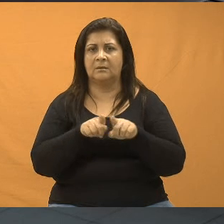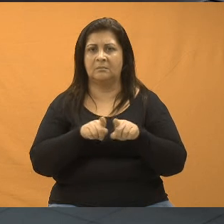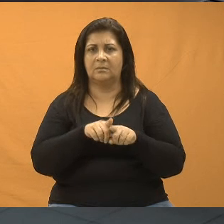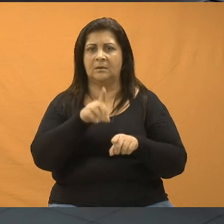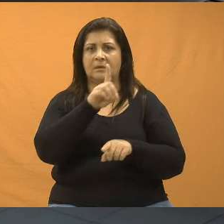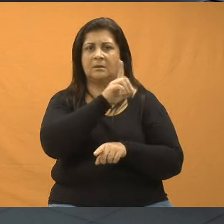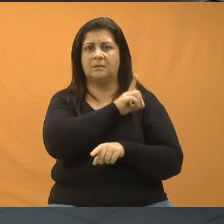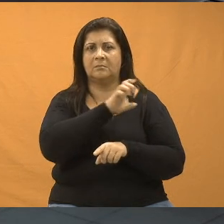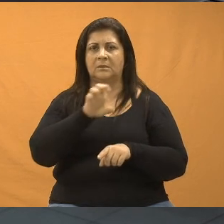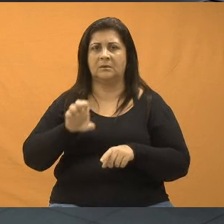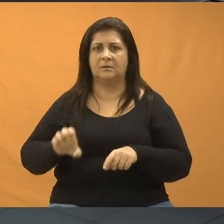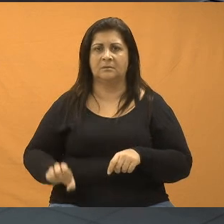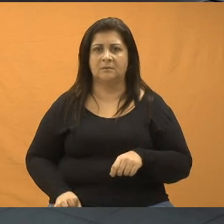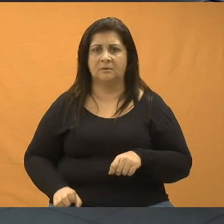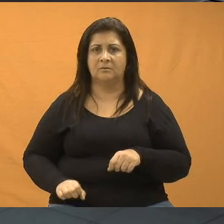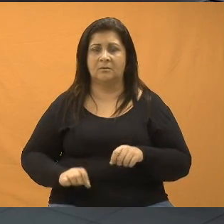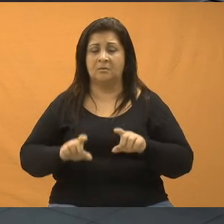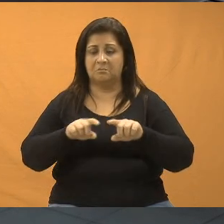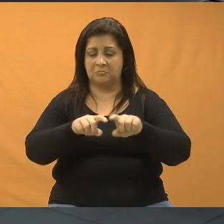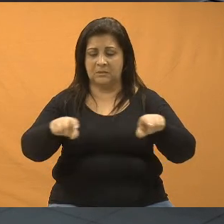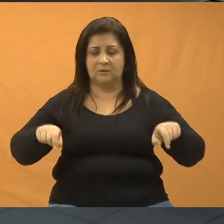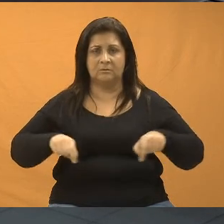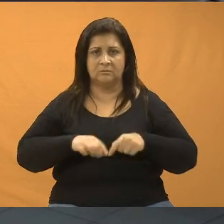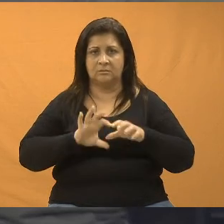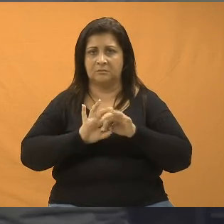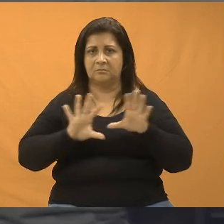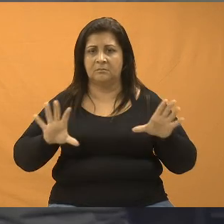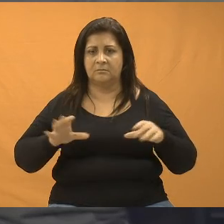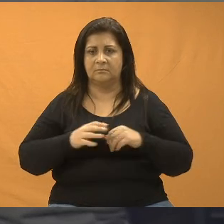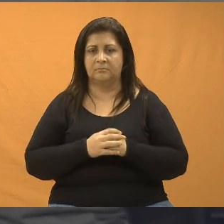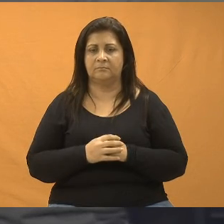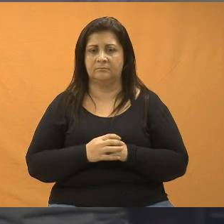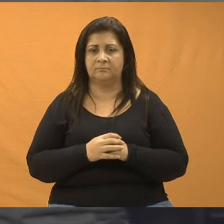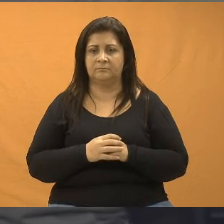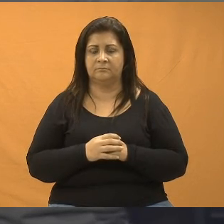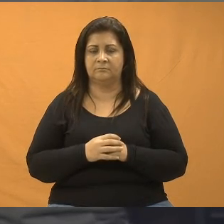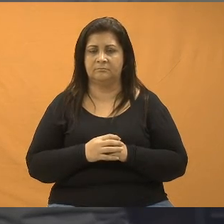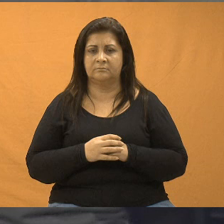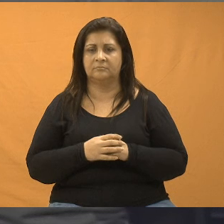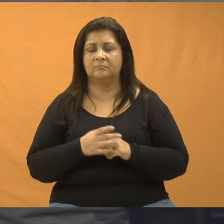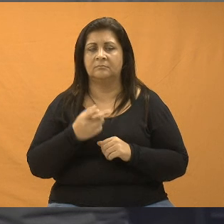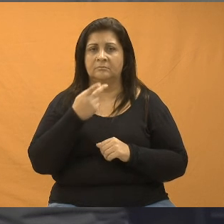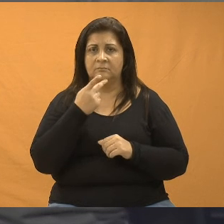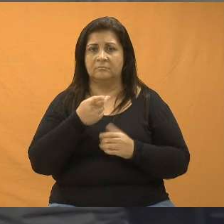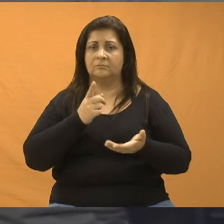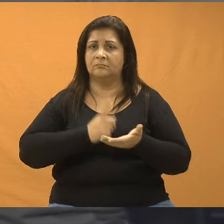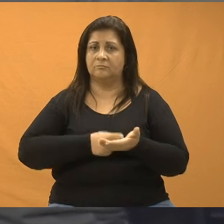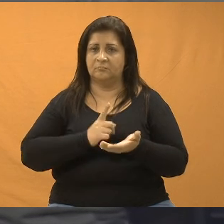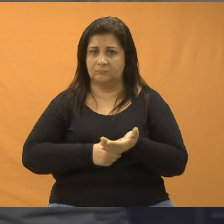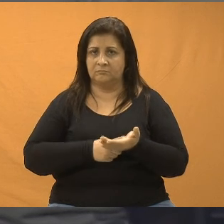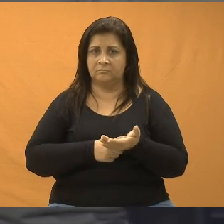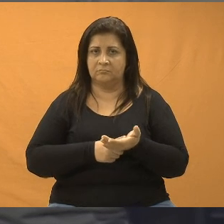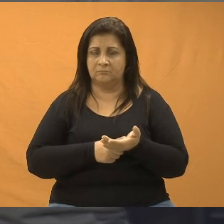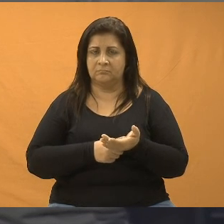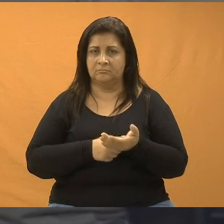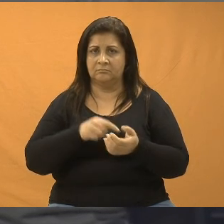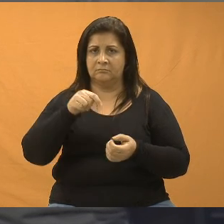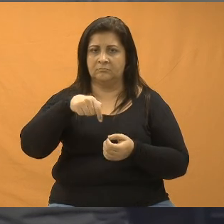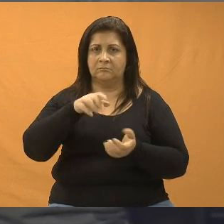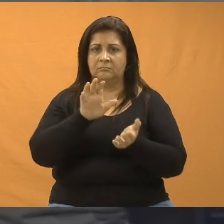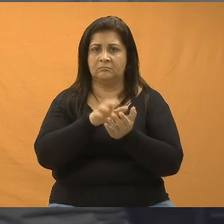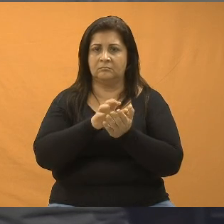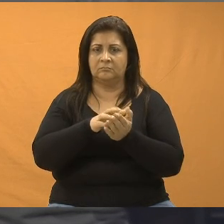aberta. Eu acabei de falar com o chefe de gabinete que reforçou o compromisso da deputada em Jacareí. Tá? E o